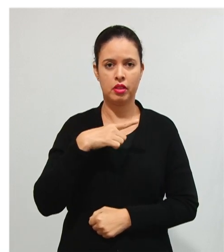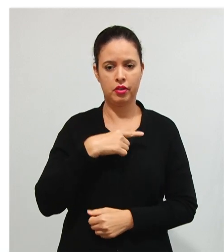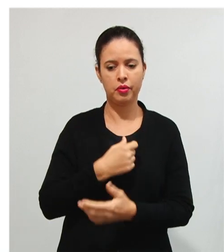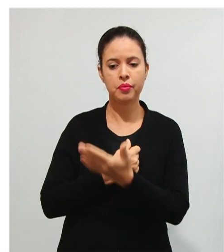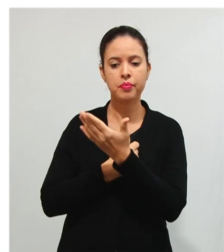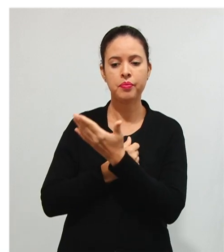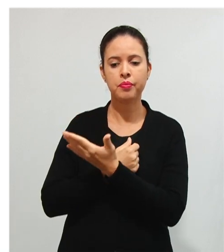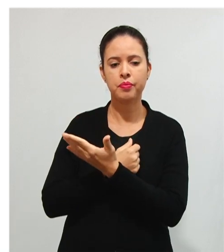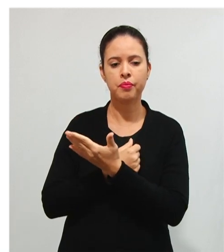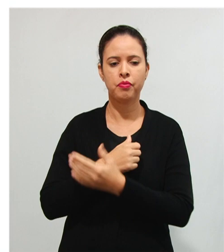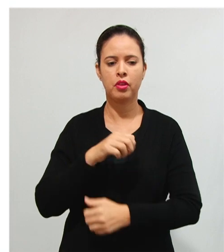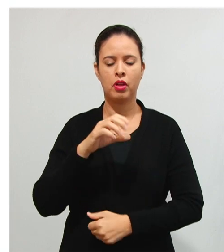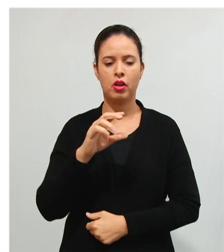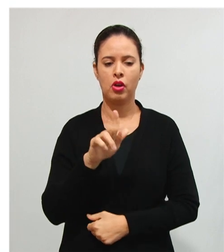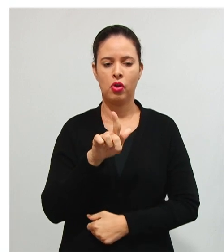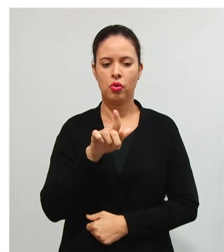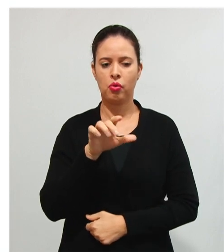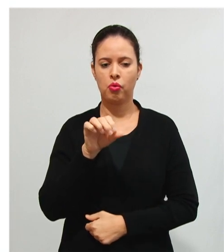Google Board,